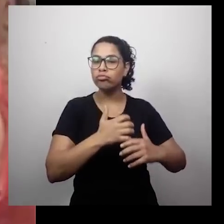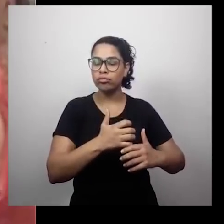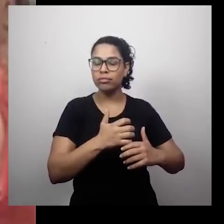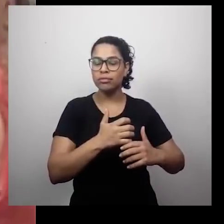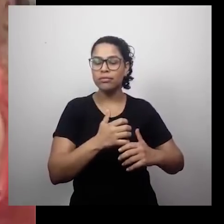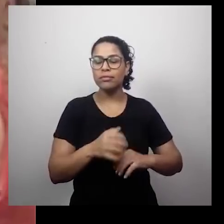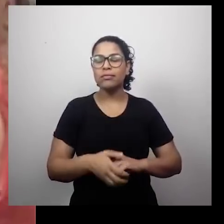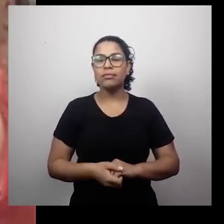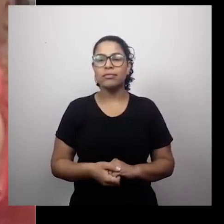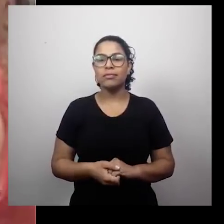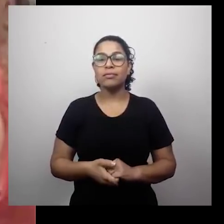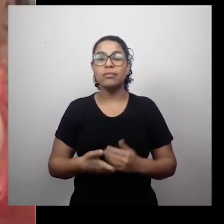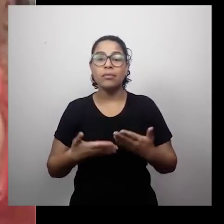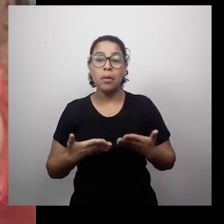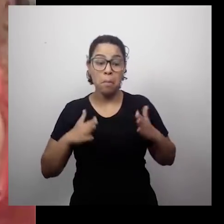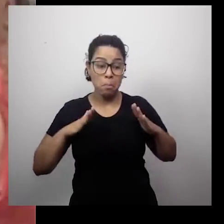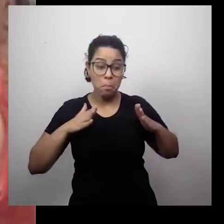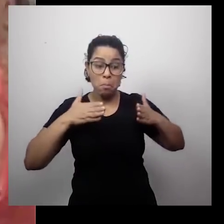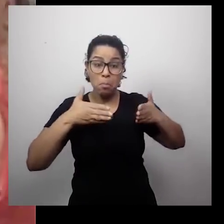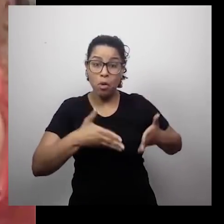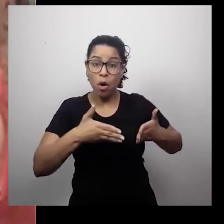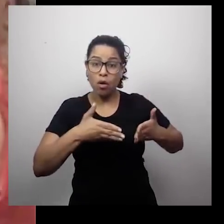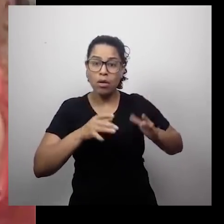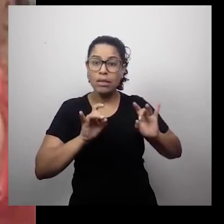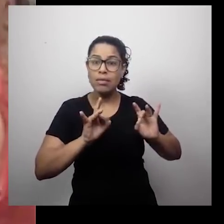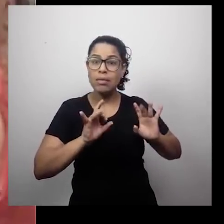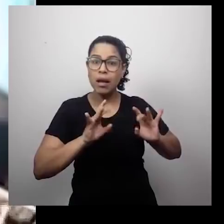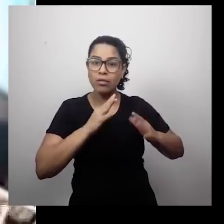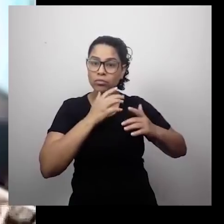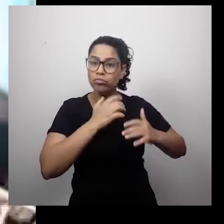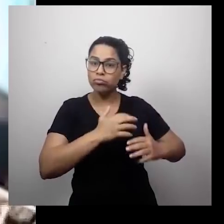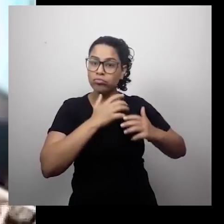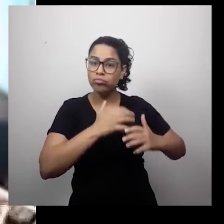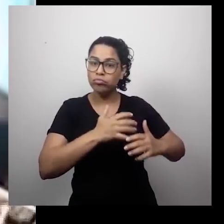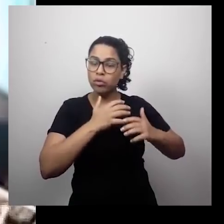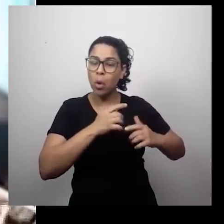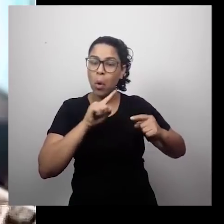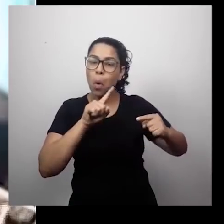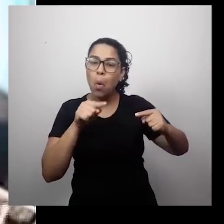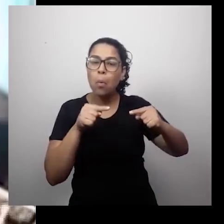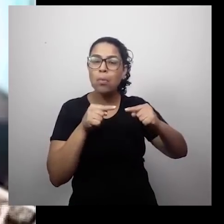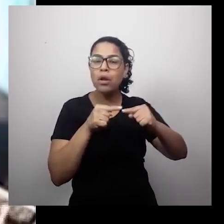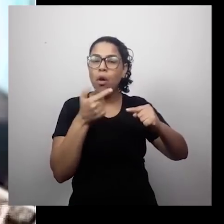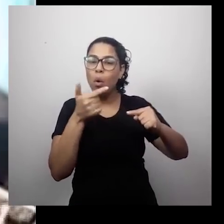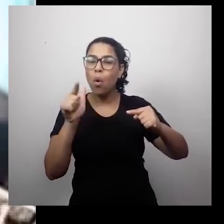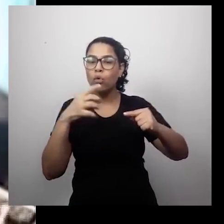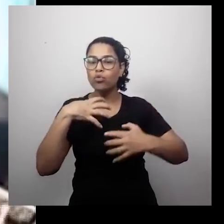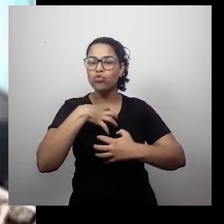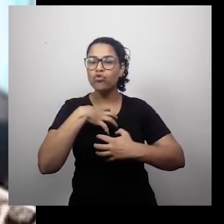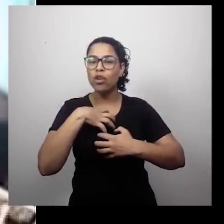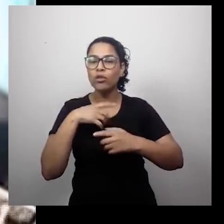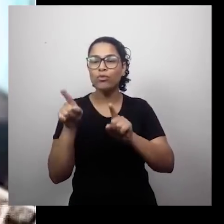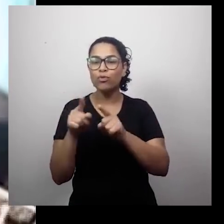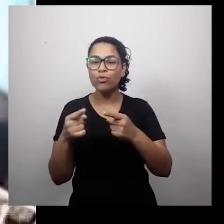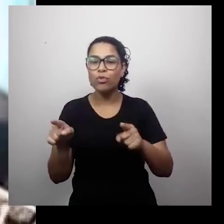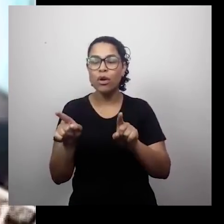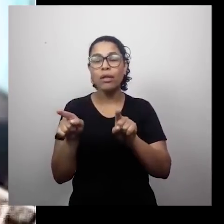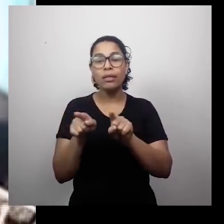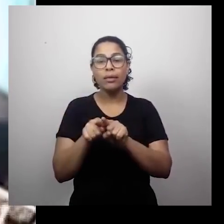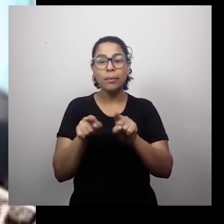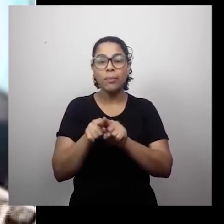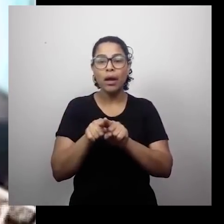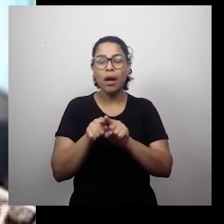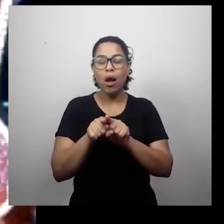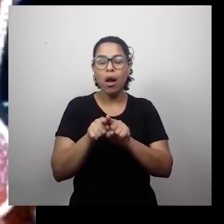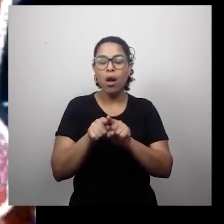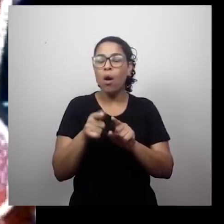Acabou desenvolvendo uma própria técnica para tocar sitar, combinando com outros ritmos e até tocando